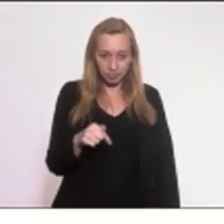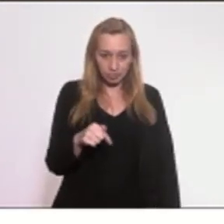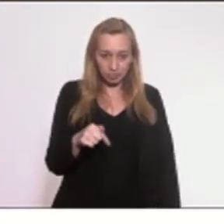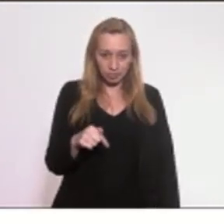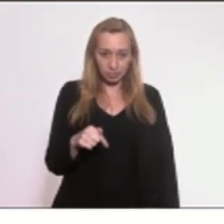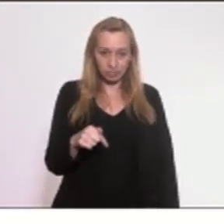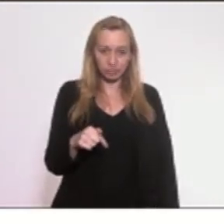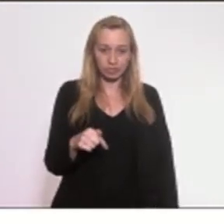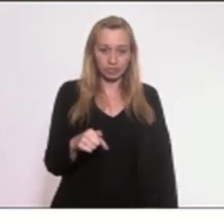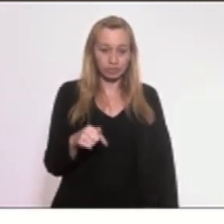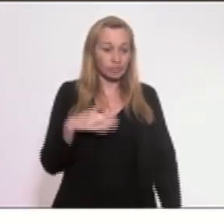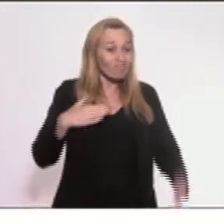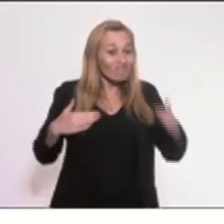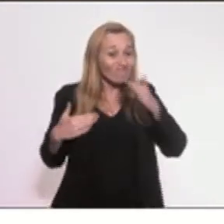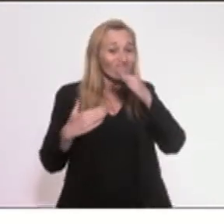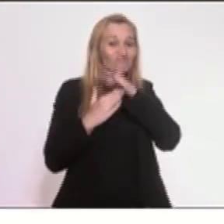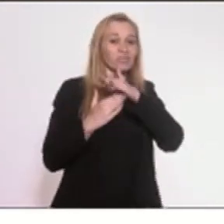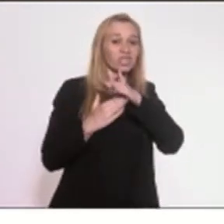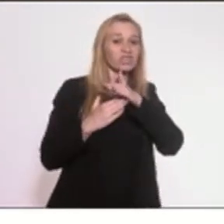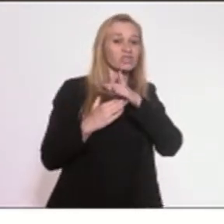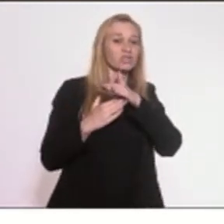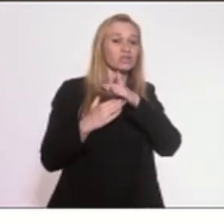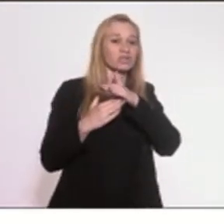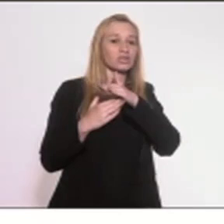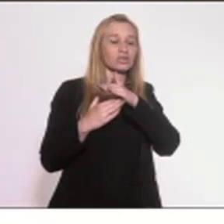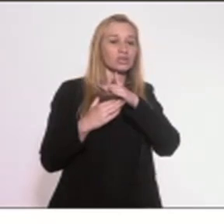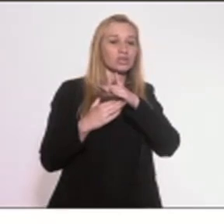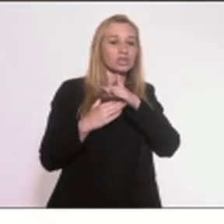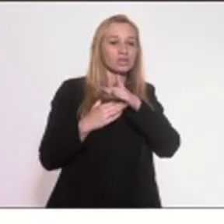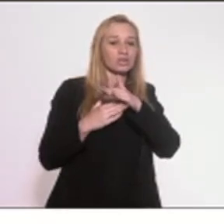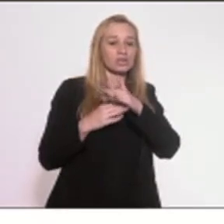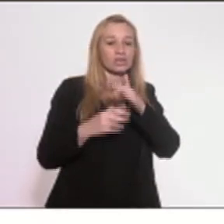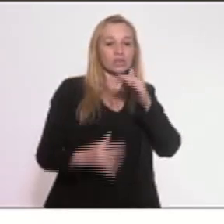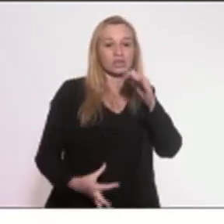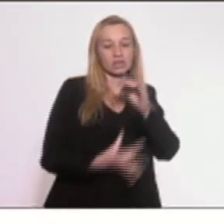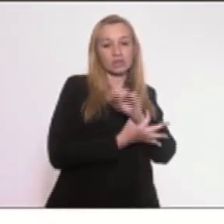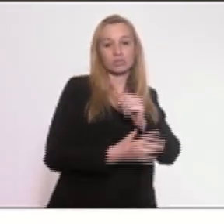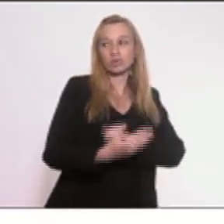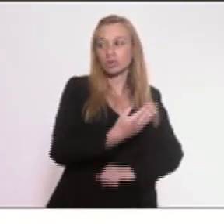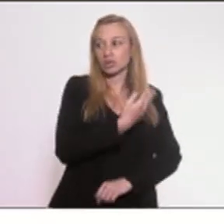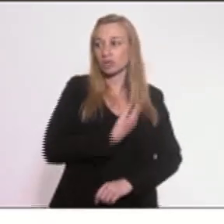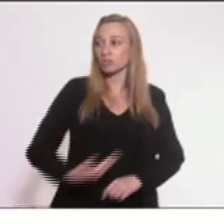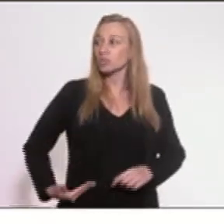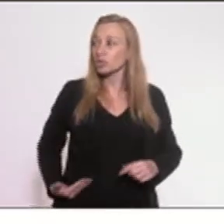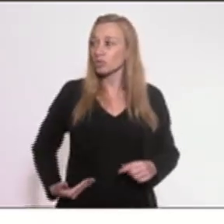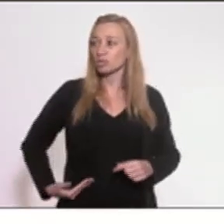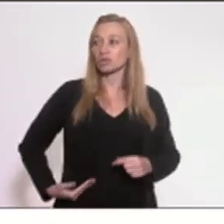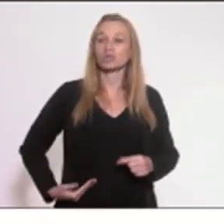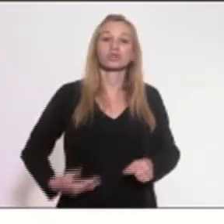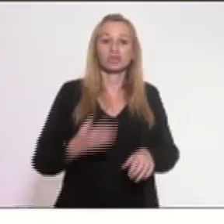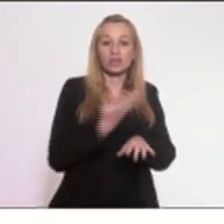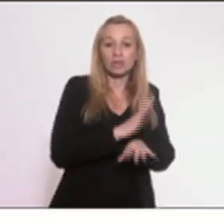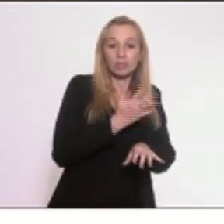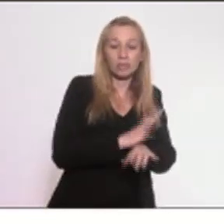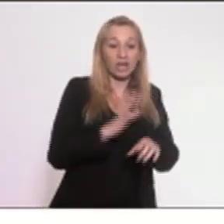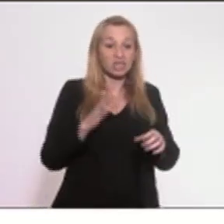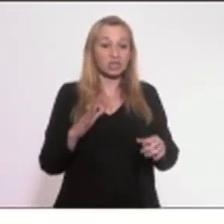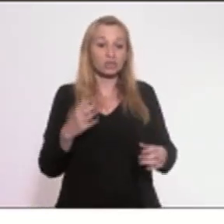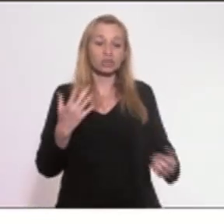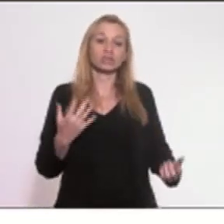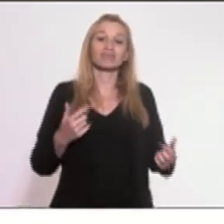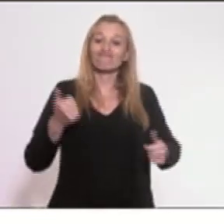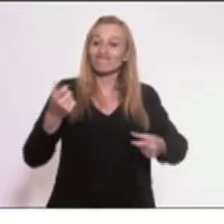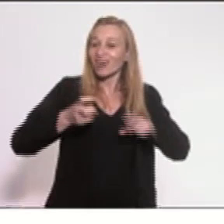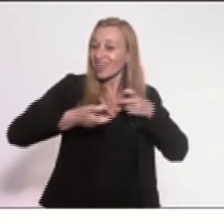limite dessa suposta segurança pública colocada em prática com a lógica do confronto, com a lógica